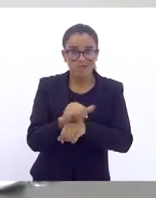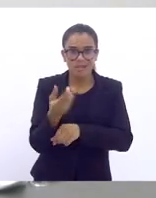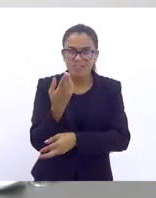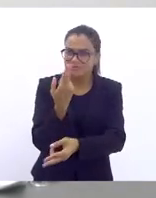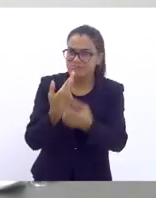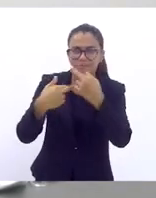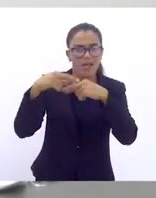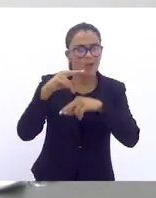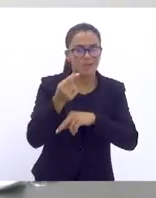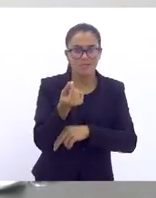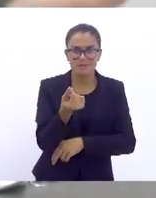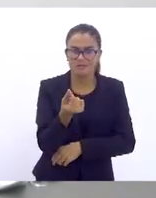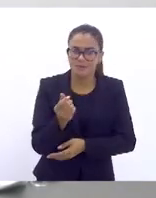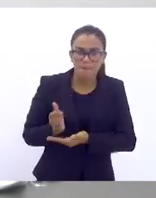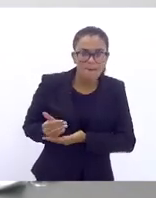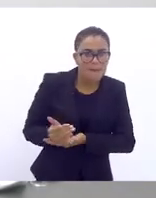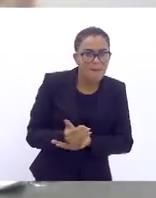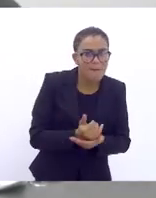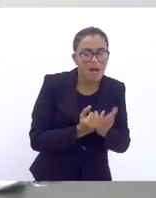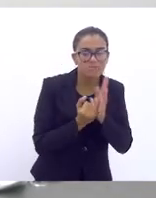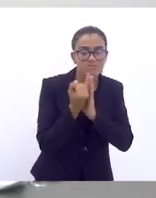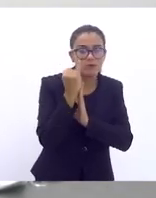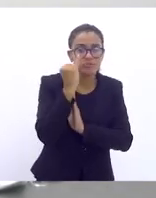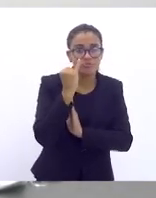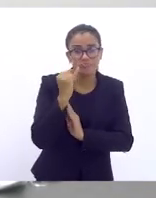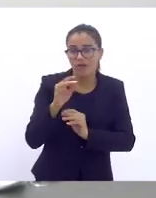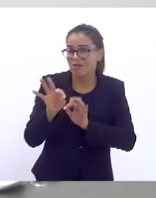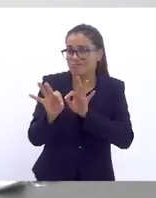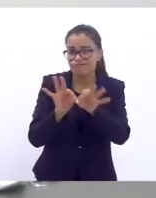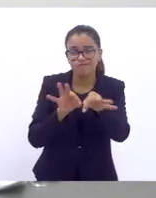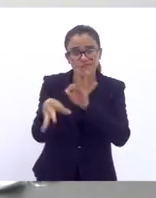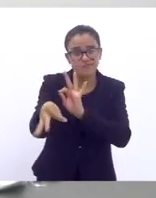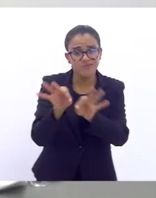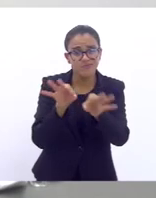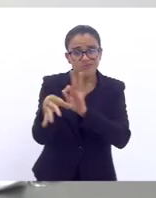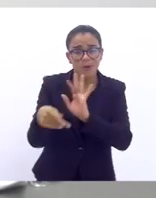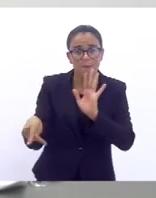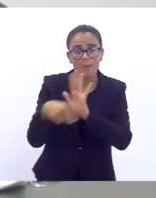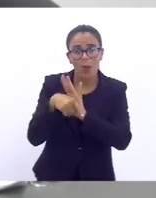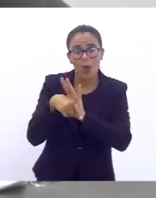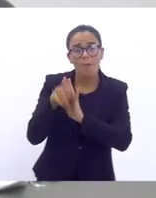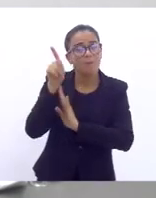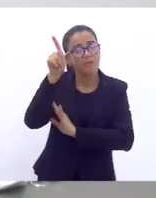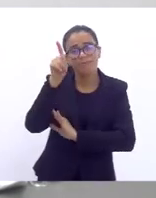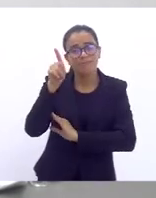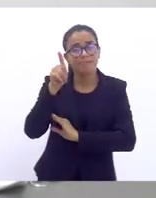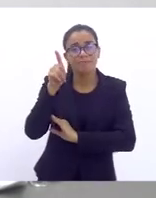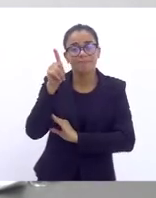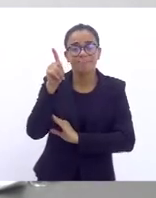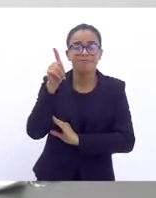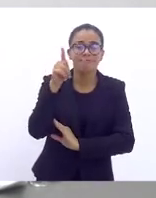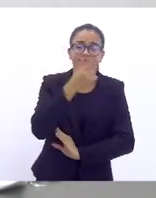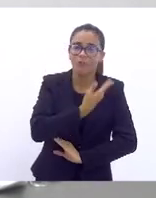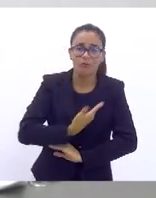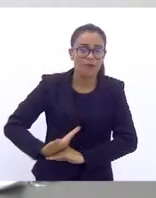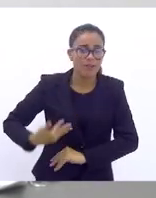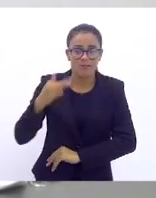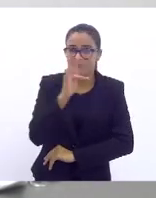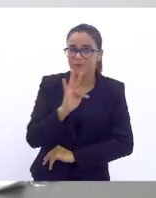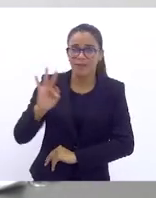foi rasgado por iniciativa da própria união e mesmo rasgado